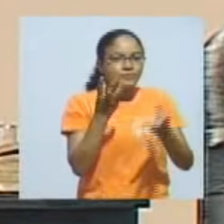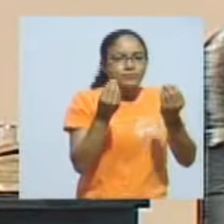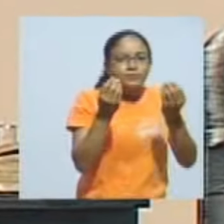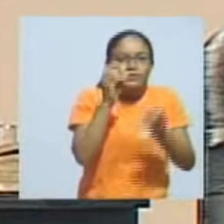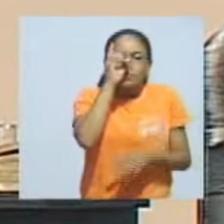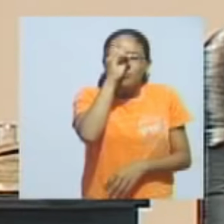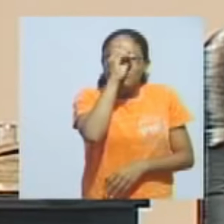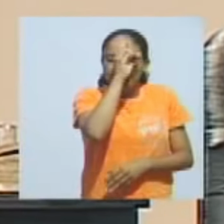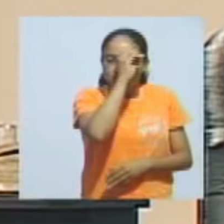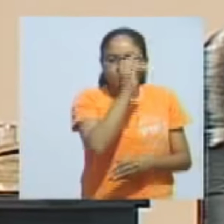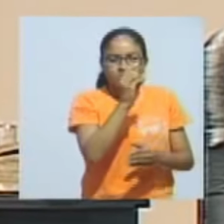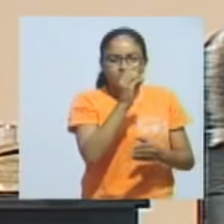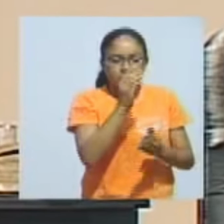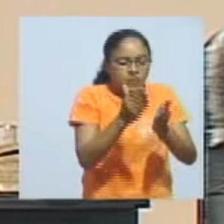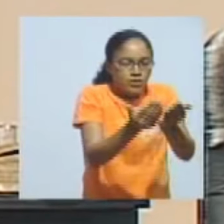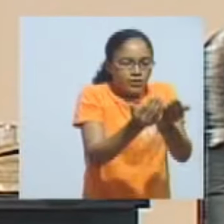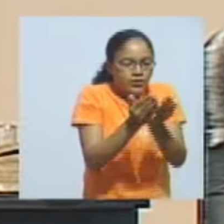Como é que eu vou escrever?